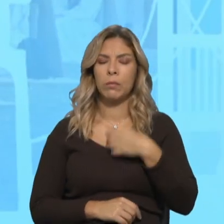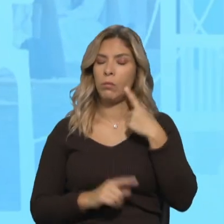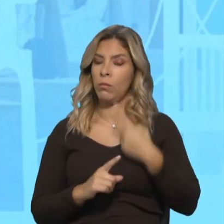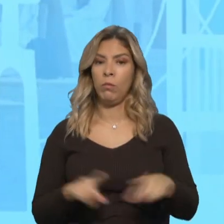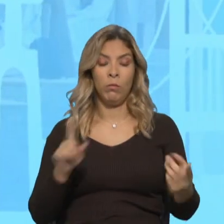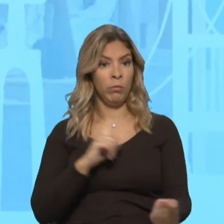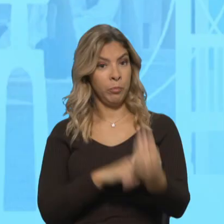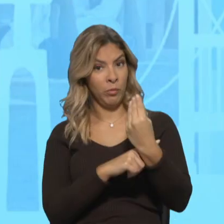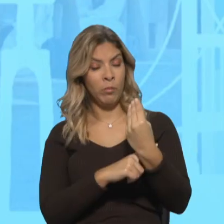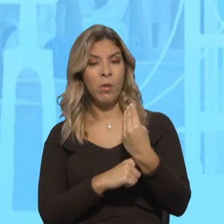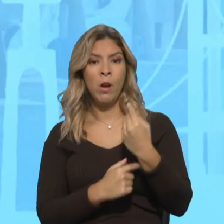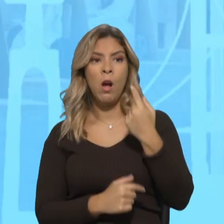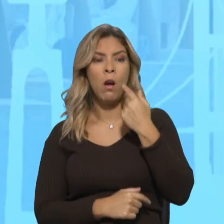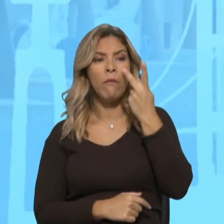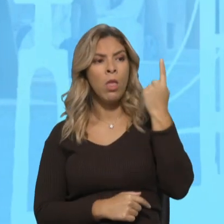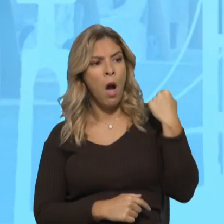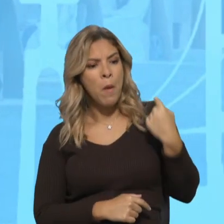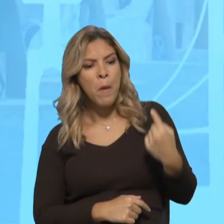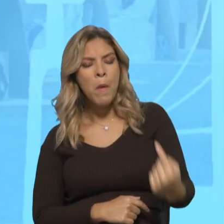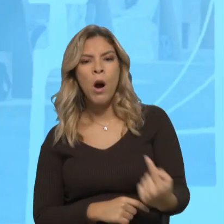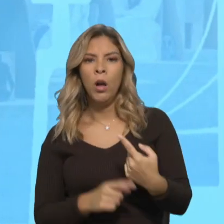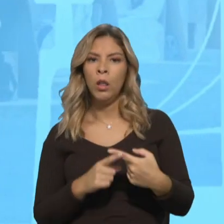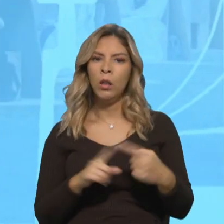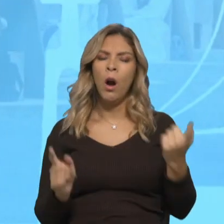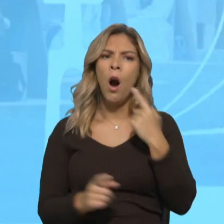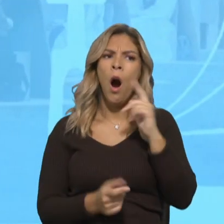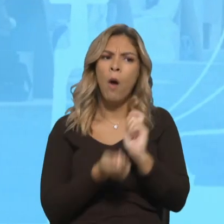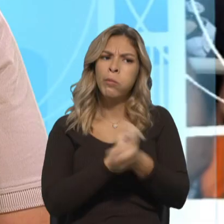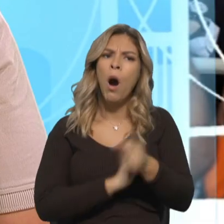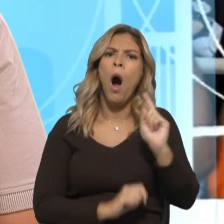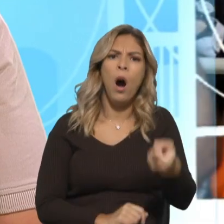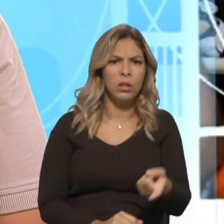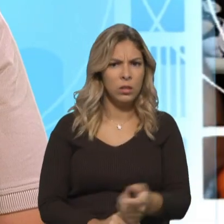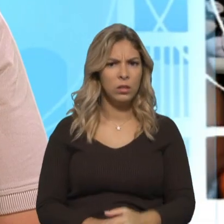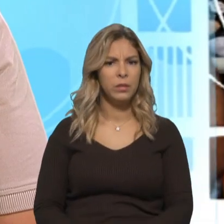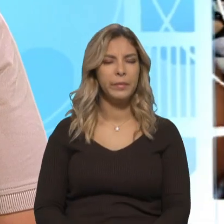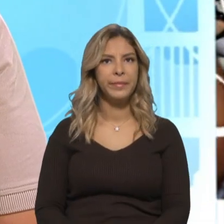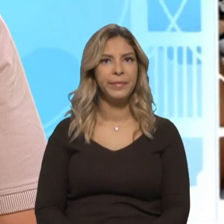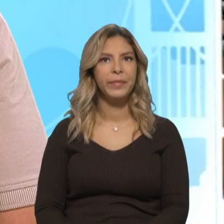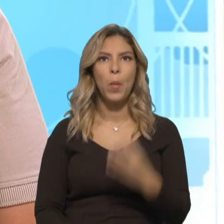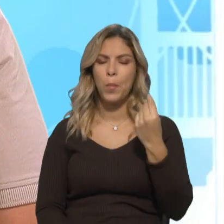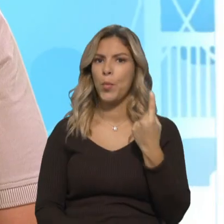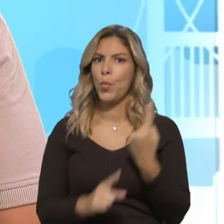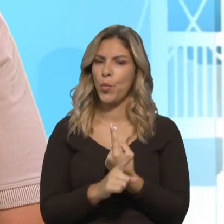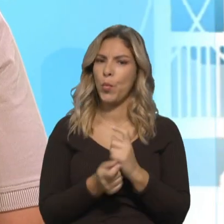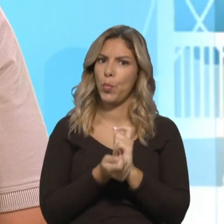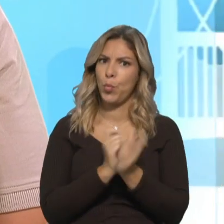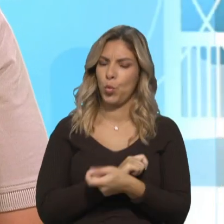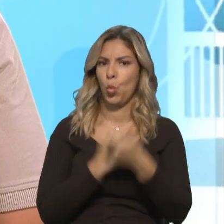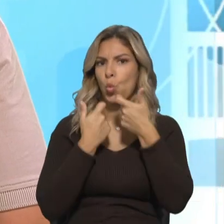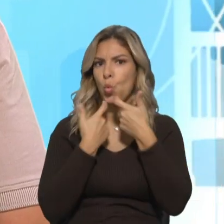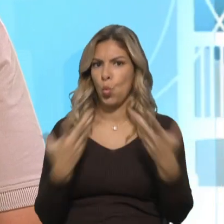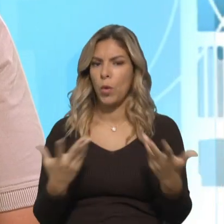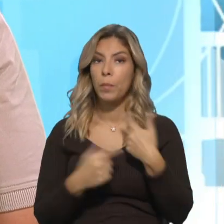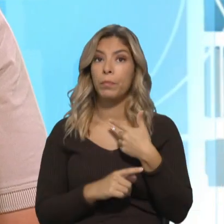daquilo que é a rotina de vida por cá. O que é que mudou na vossa vida? Acho que muda sempre tudo, né? Porque os missionários, quando